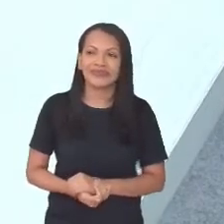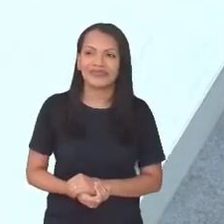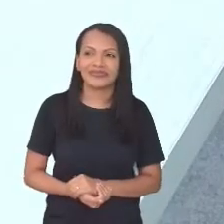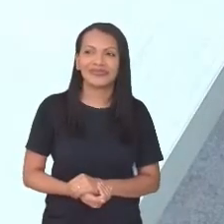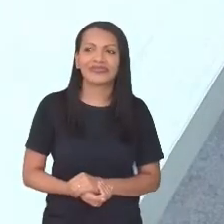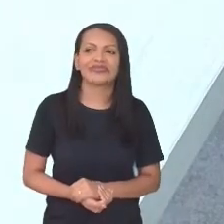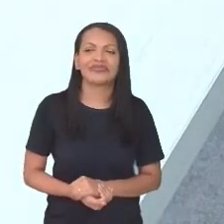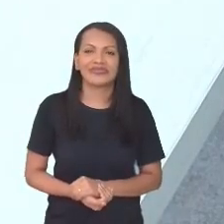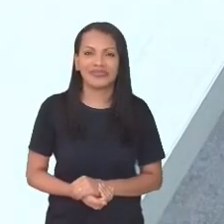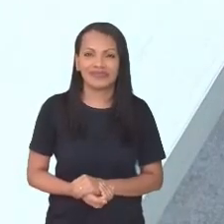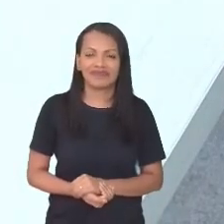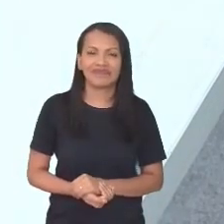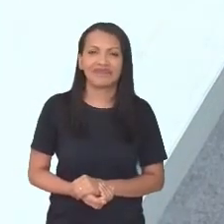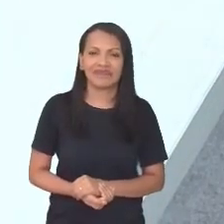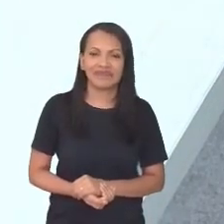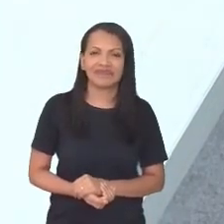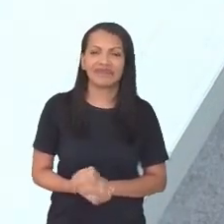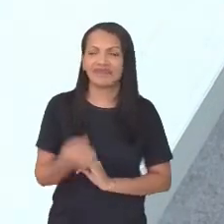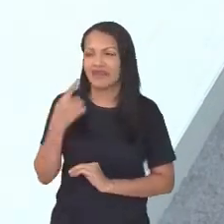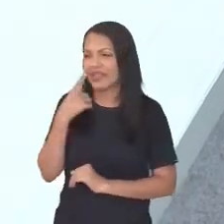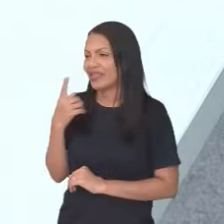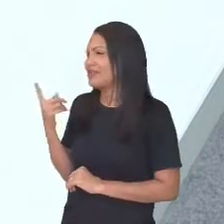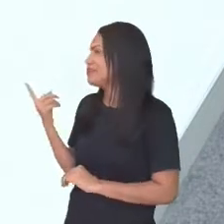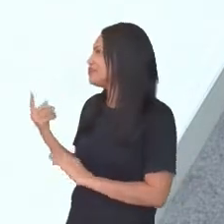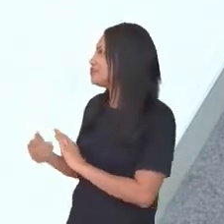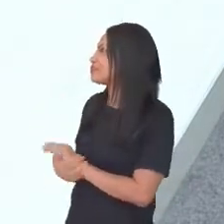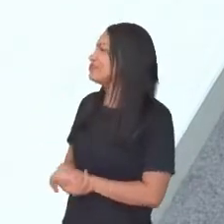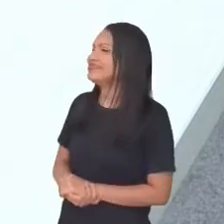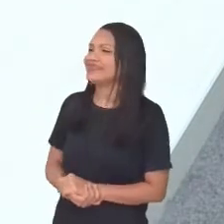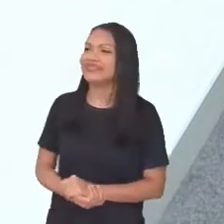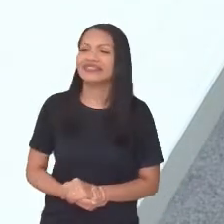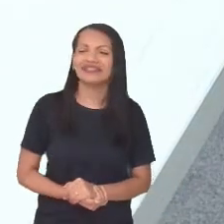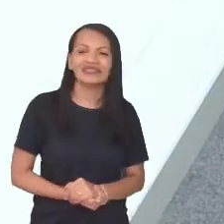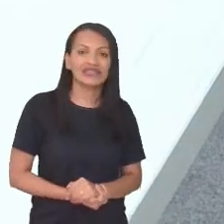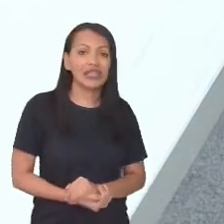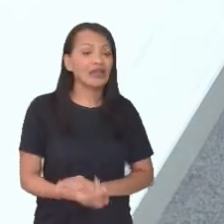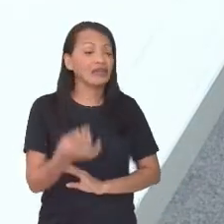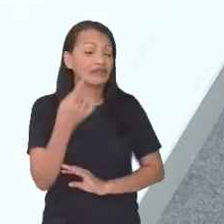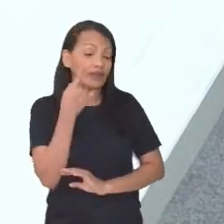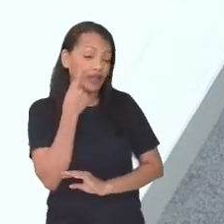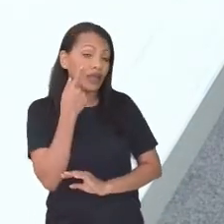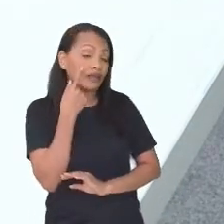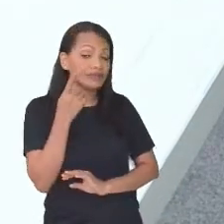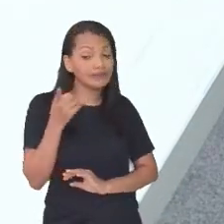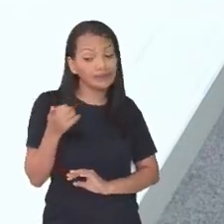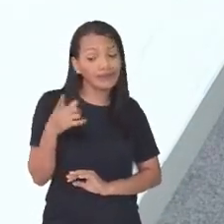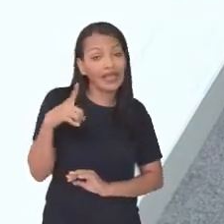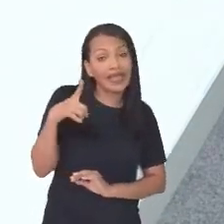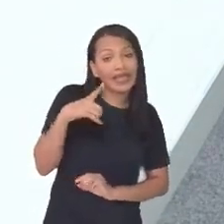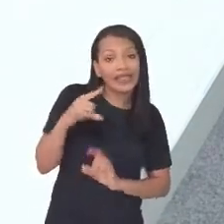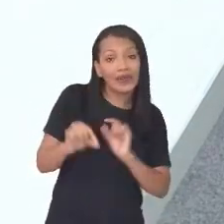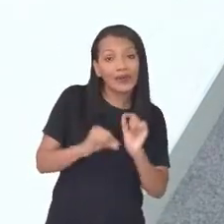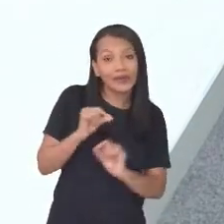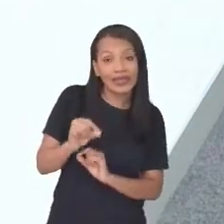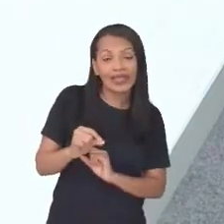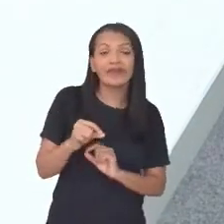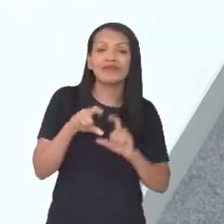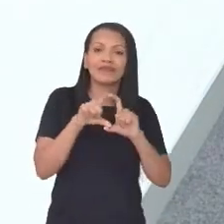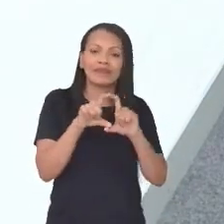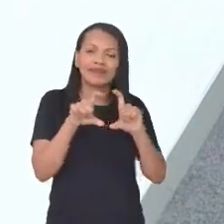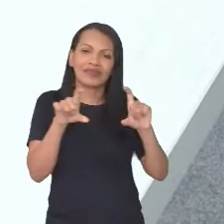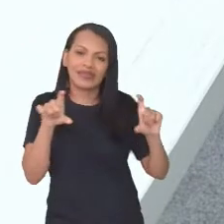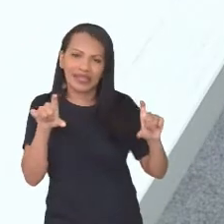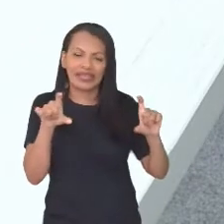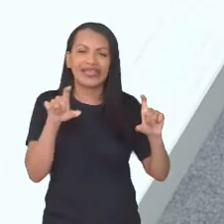Eu acho que é nessa câmera de cá, professora Pronto, Patrícia. para cá, certo. Veja, a gente tem, essa é a reglete,